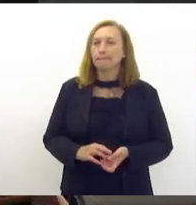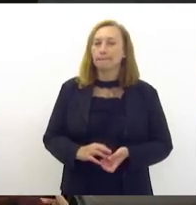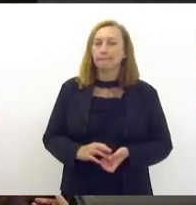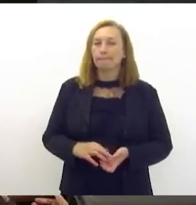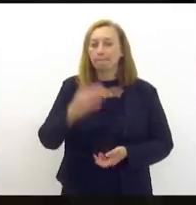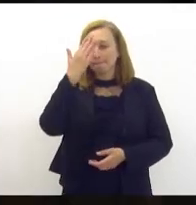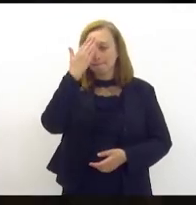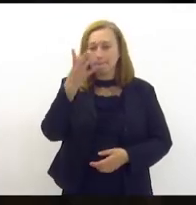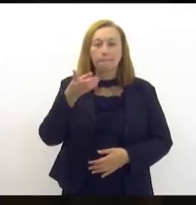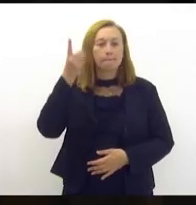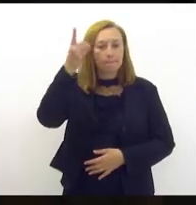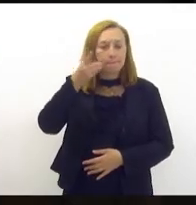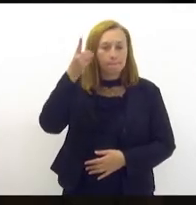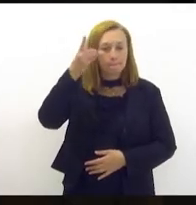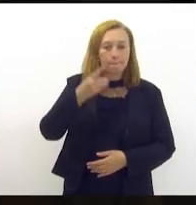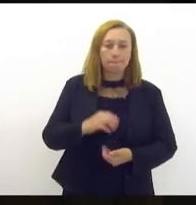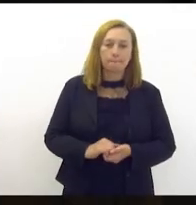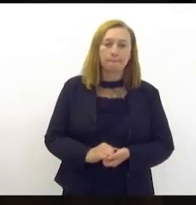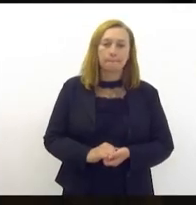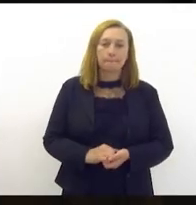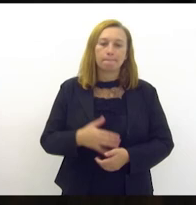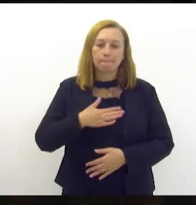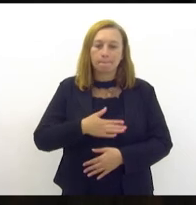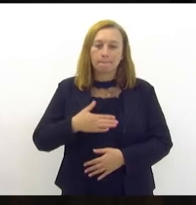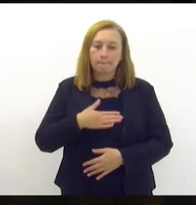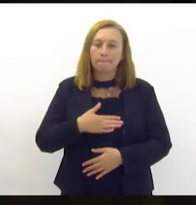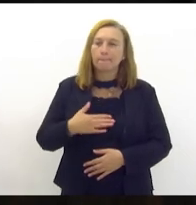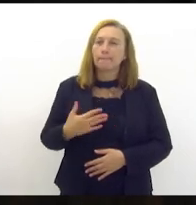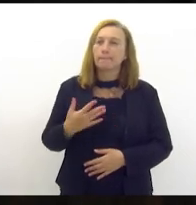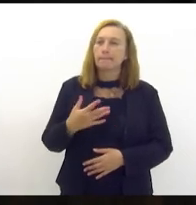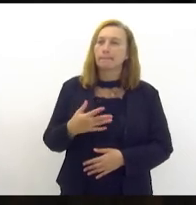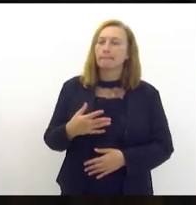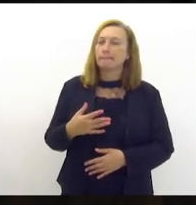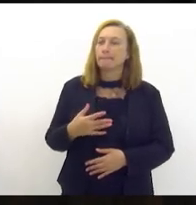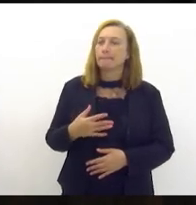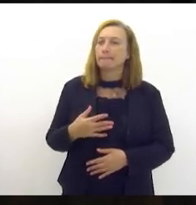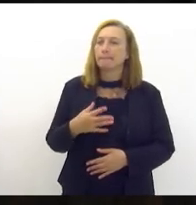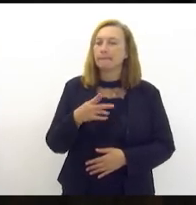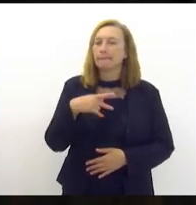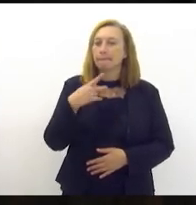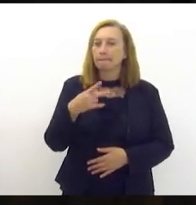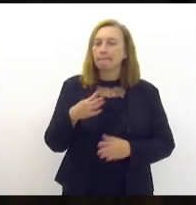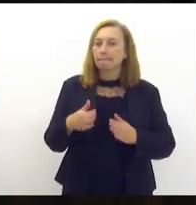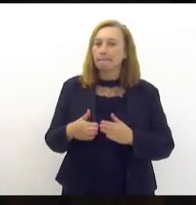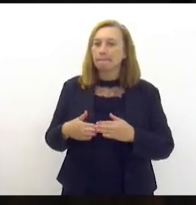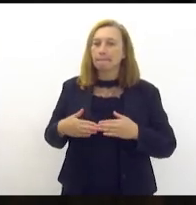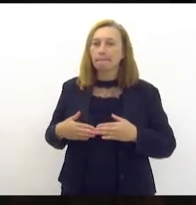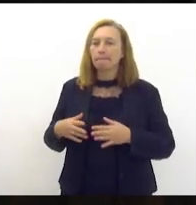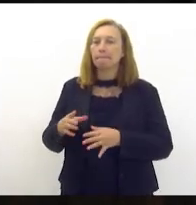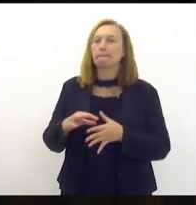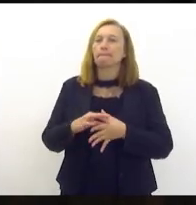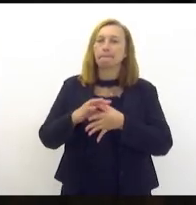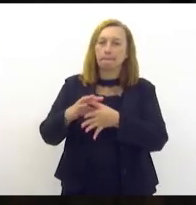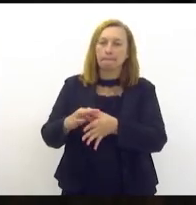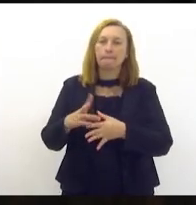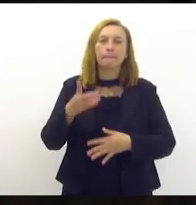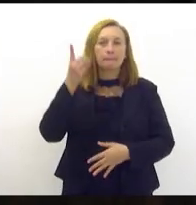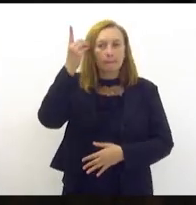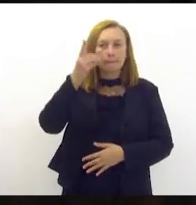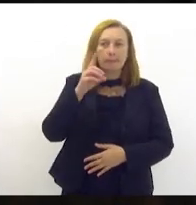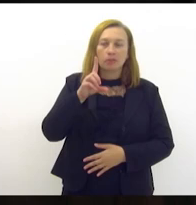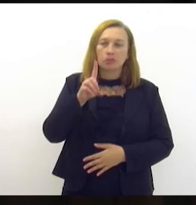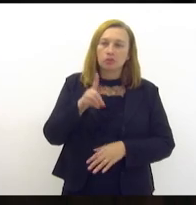Muito obrigado, deputada. Gostaria de justificar a licença do nosso líder, deputado doutor